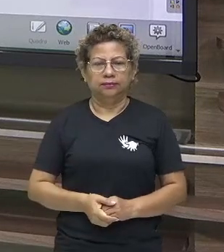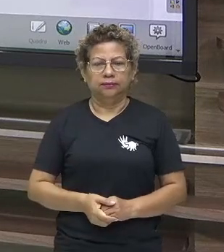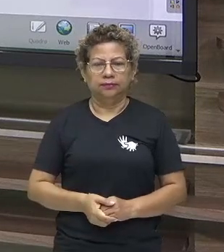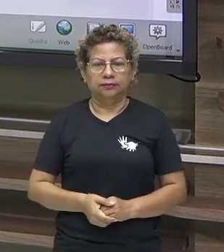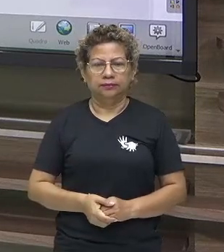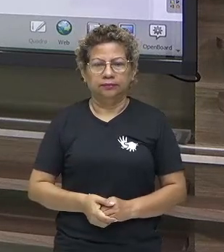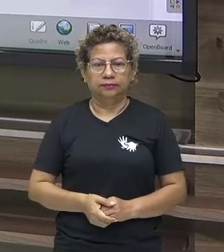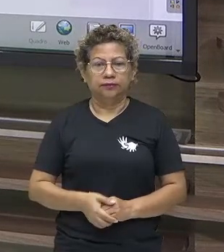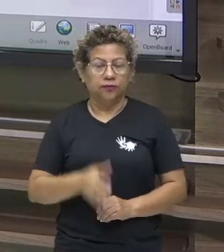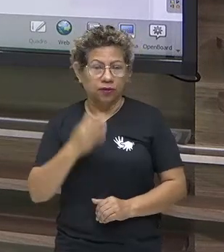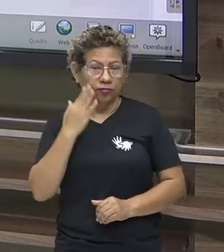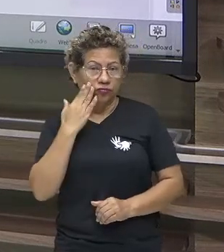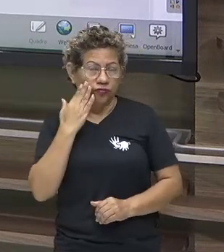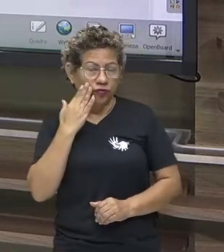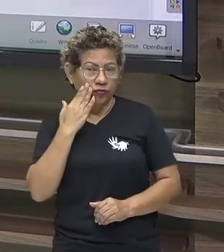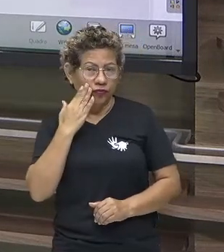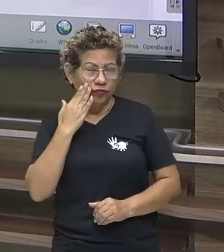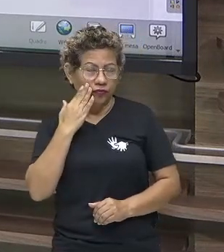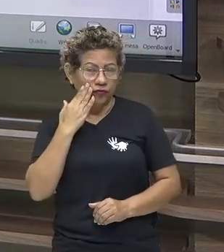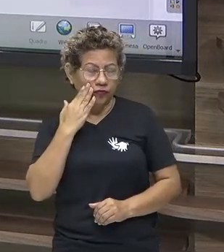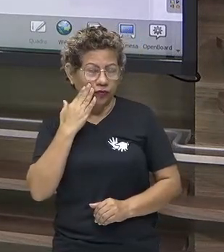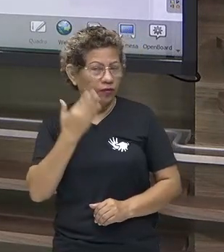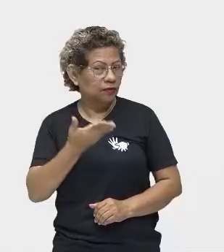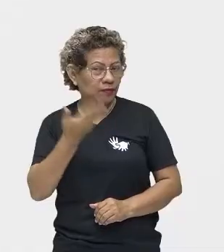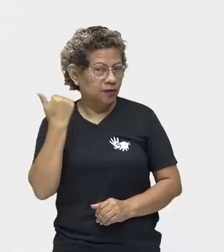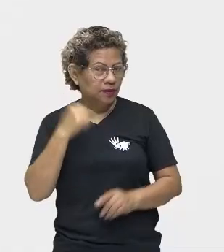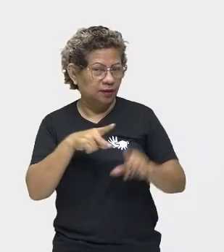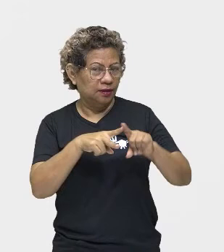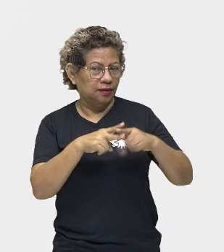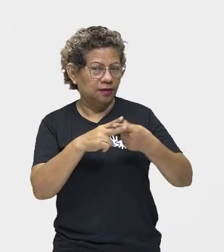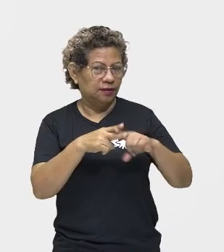bem, então vamos para a correção da mesma?